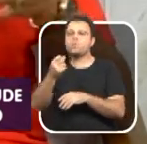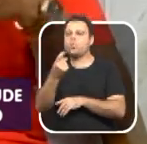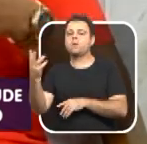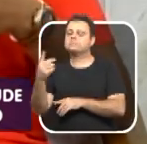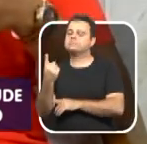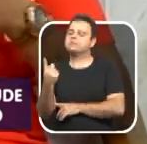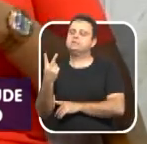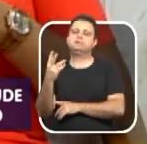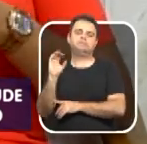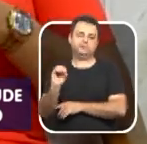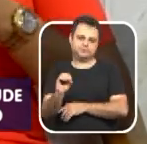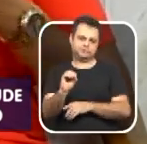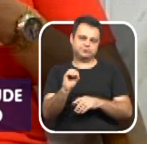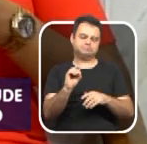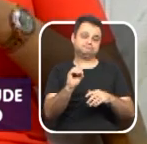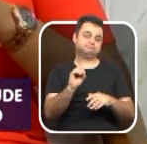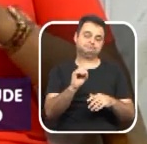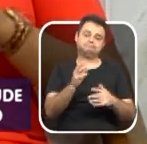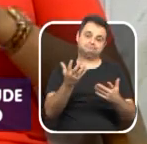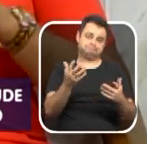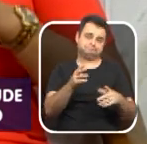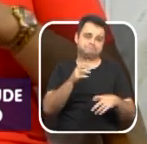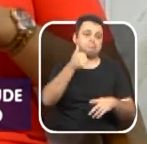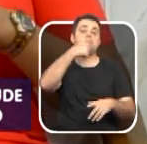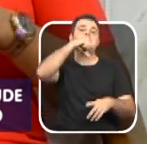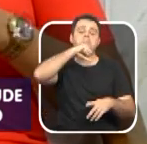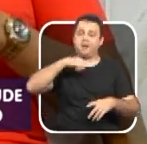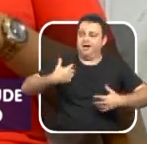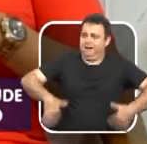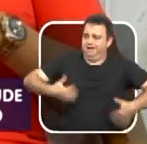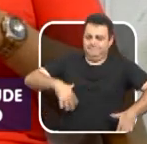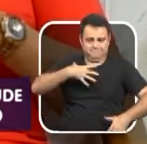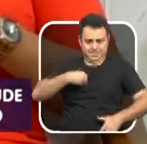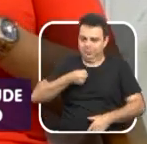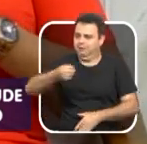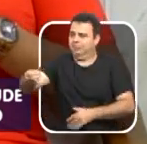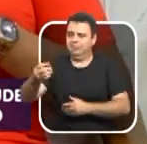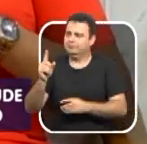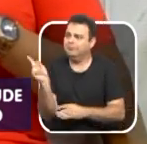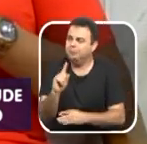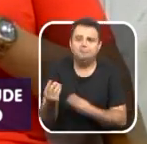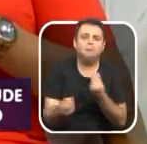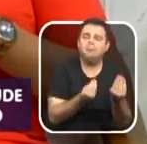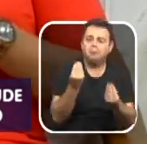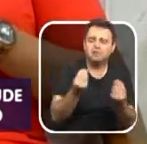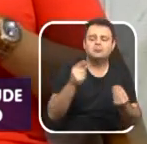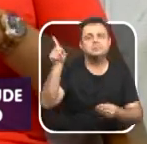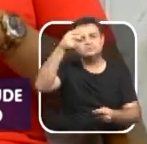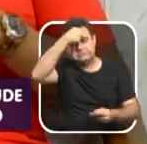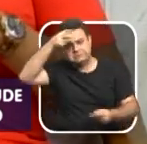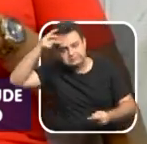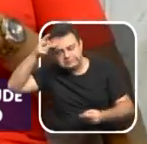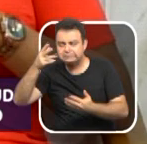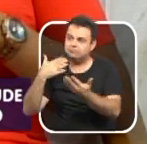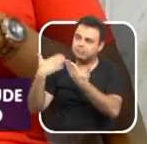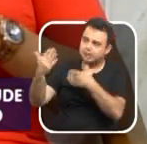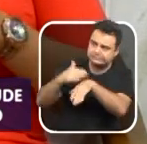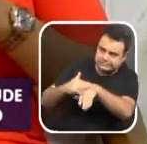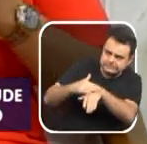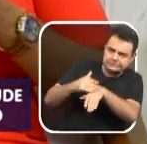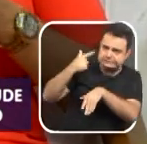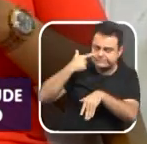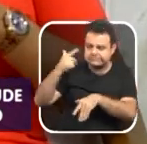se ajustando e nosso mandato deu essa condição, né, das crianças ali que são atendidas nos Vila